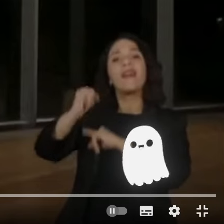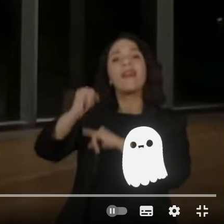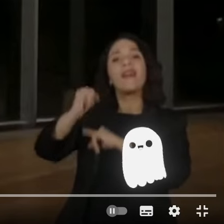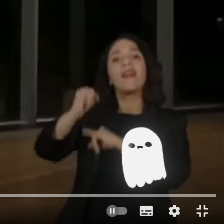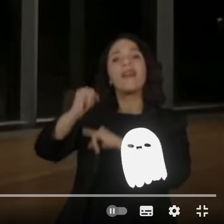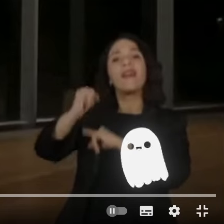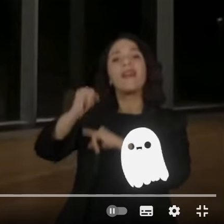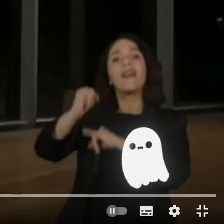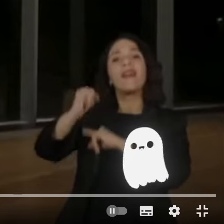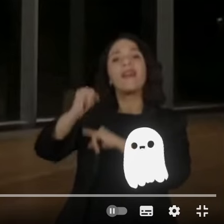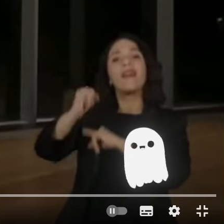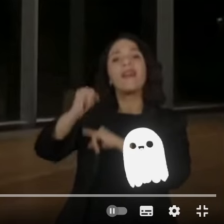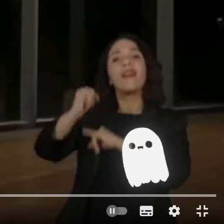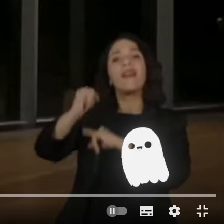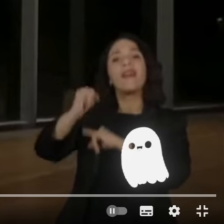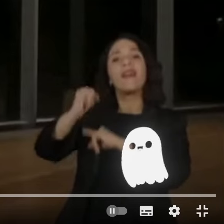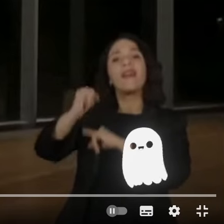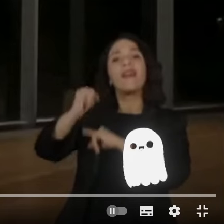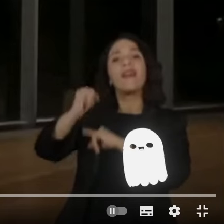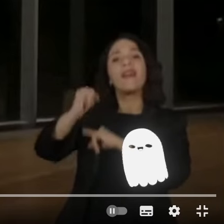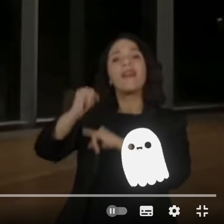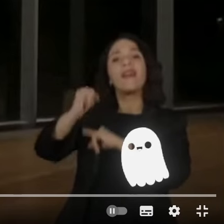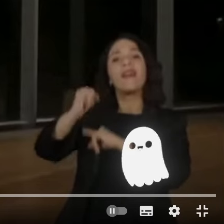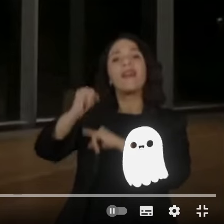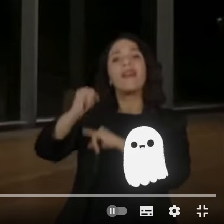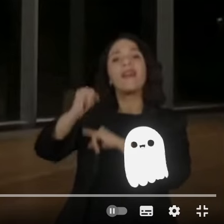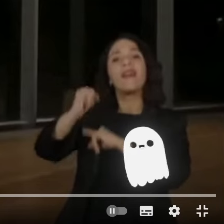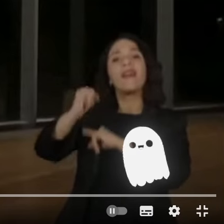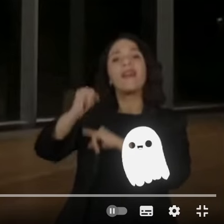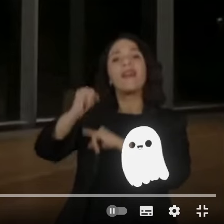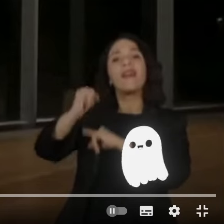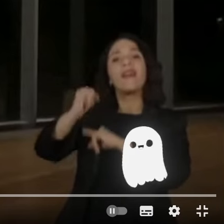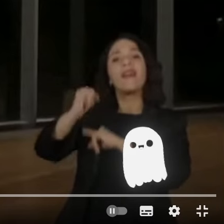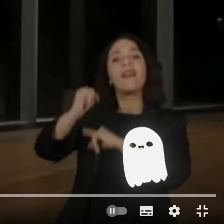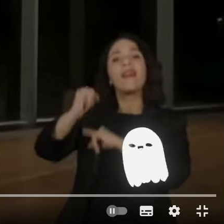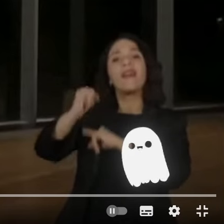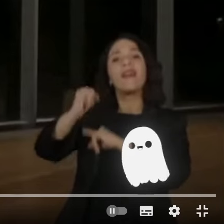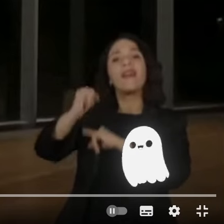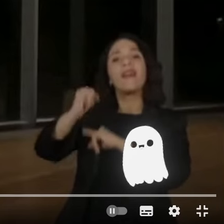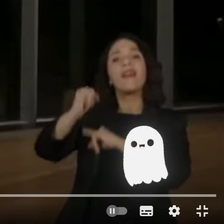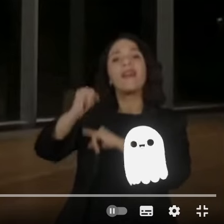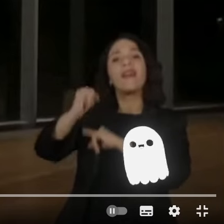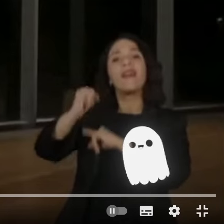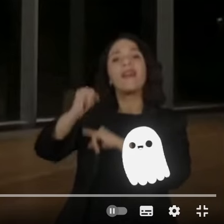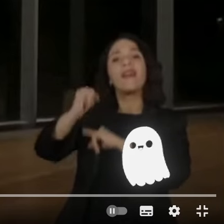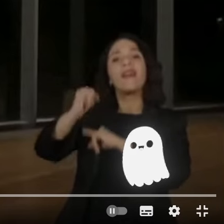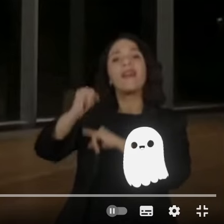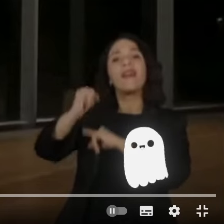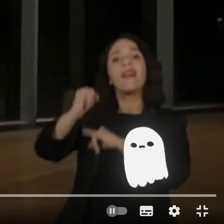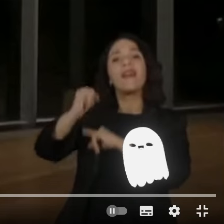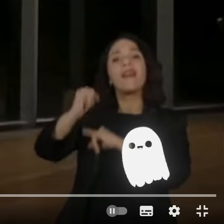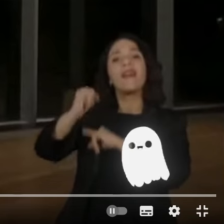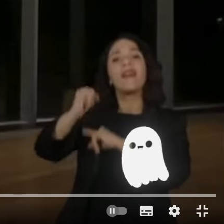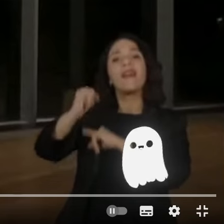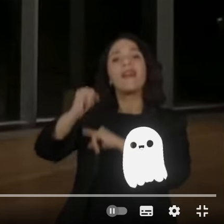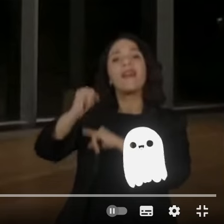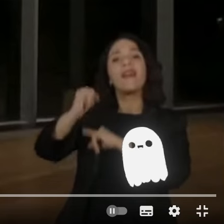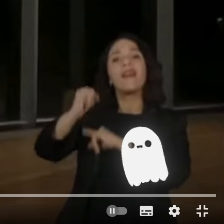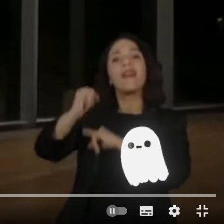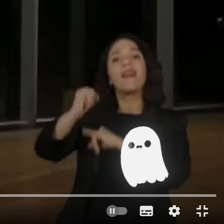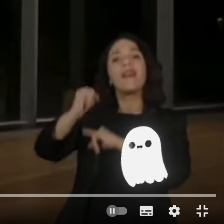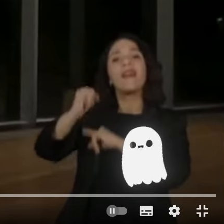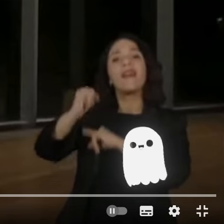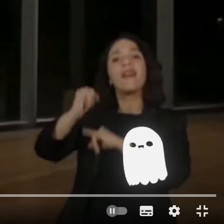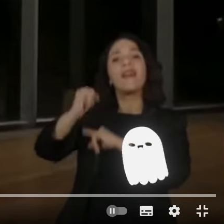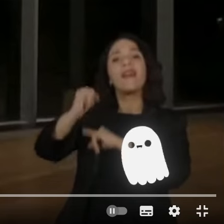meu, que era gay, que é o Rafael, ele fazia pouquíssimo tempo que ele tinha se assumido pra mim e pra minha amiga, que éramos as melhores amigas